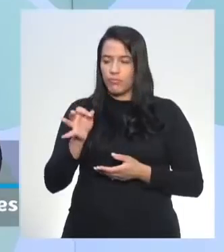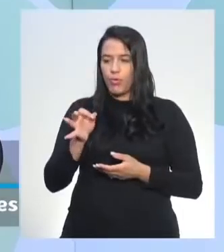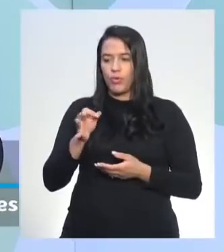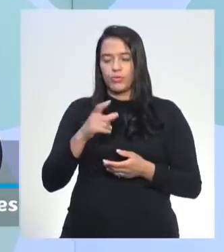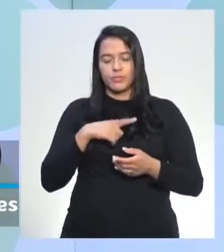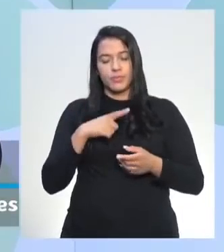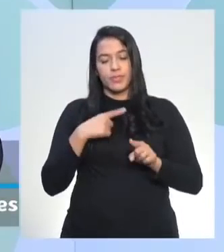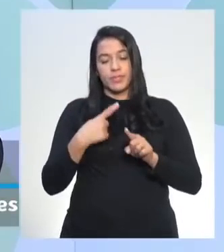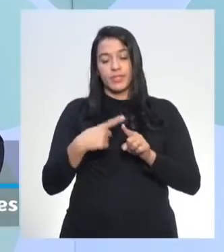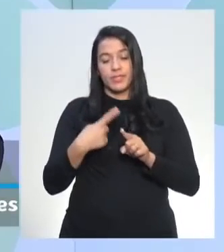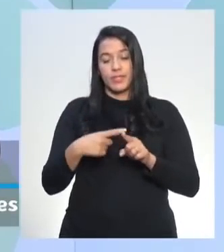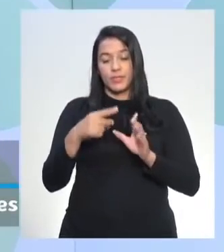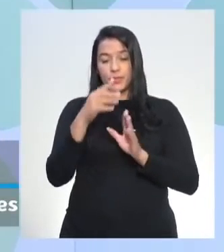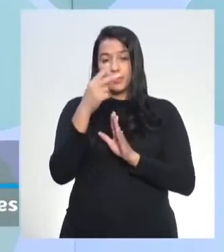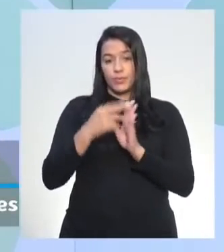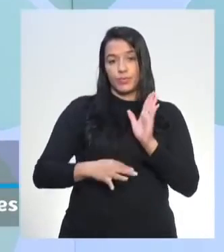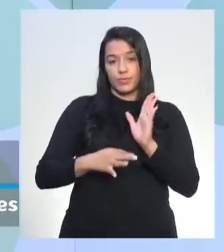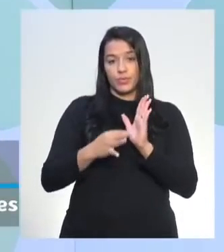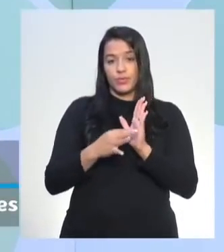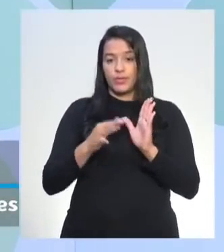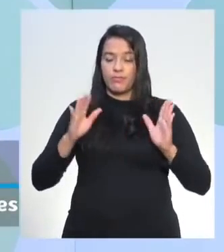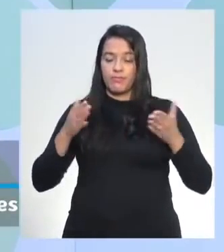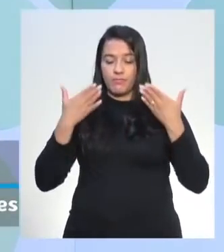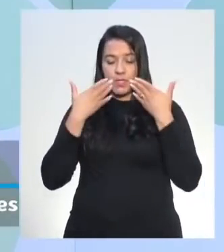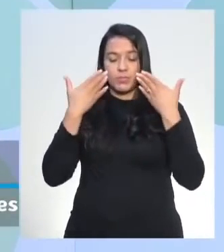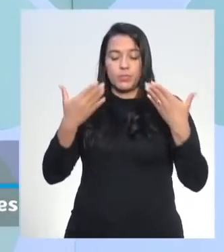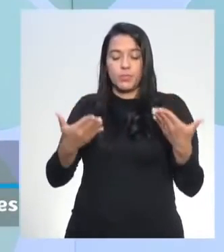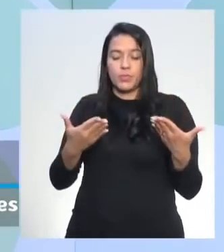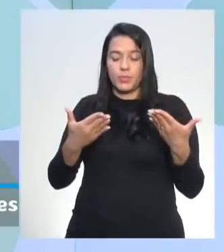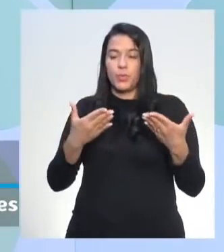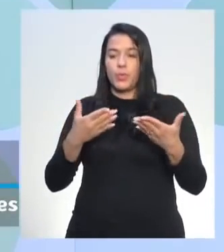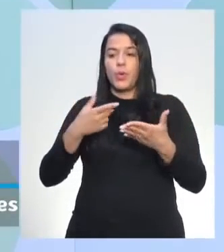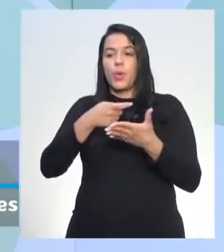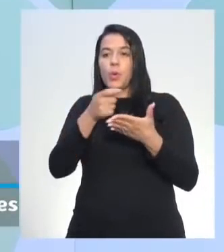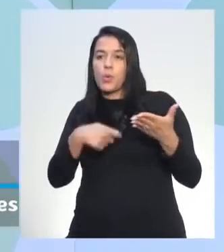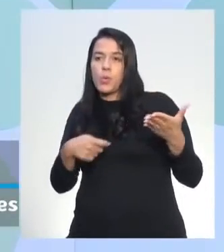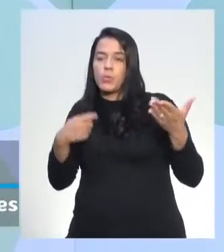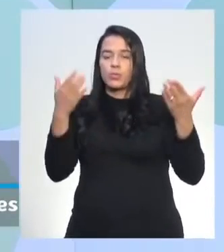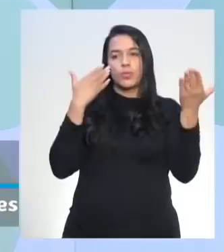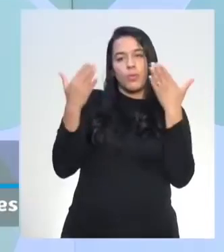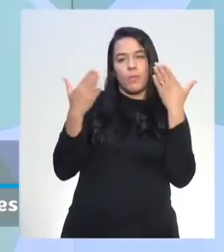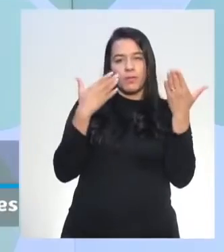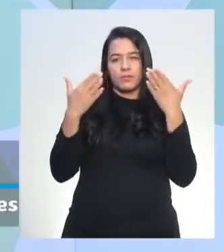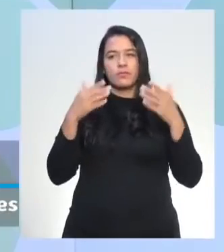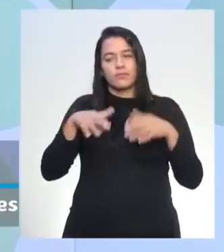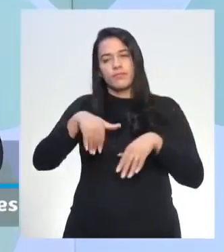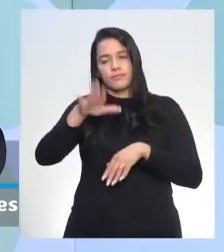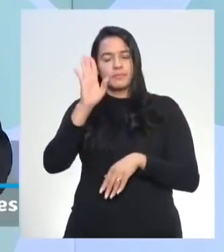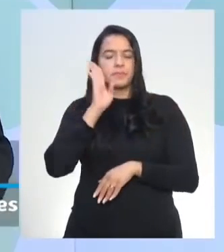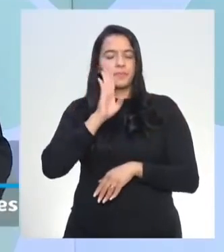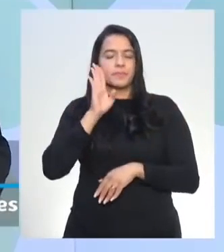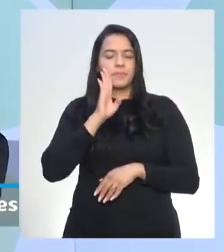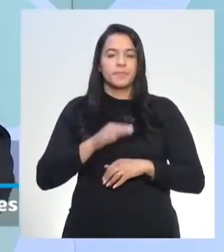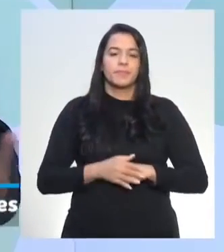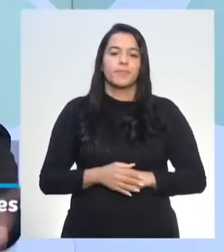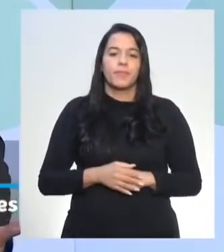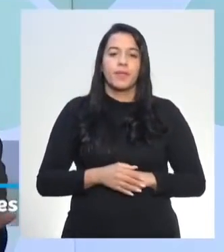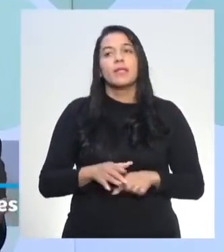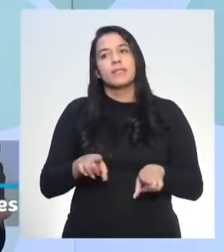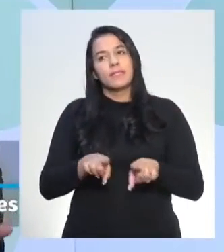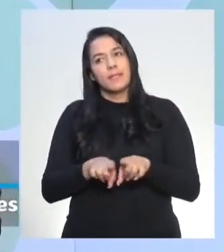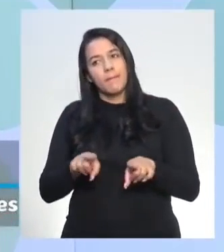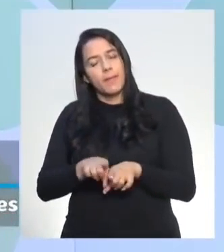mais estilístico, né? Trouxe mais estilo, essa referência, as comparações, eu achei muito legal. Muito bem, tristeza